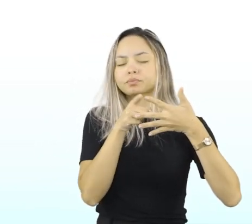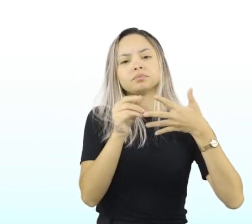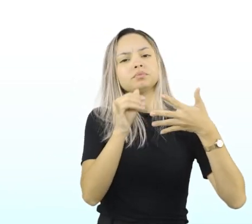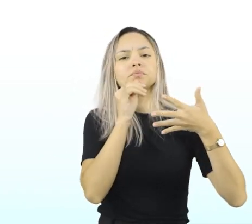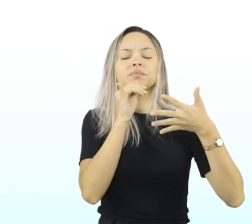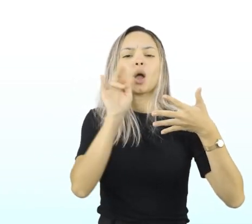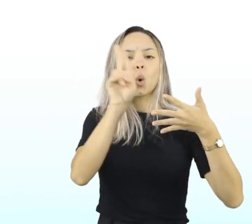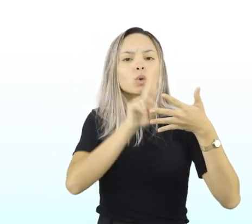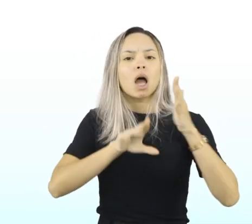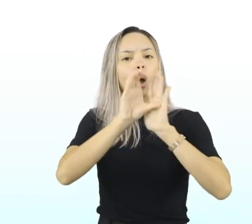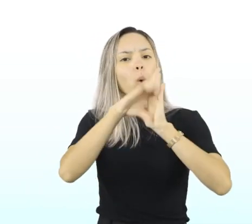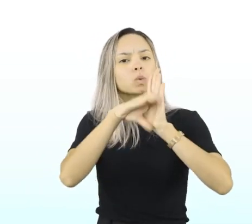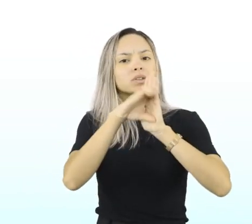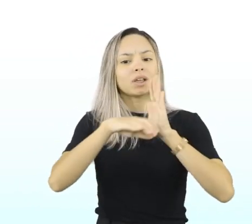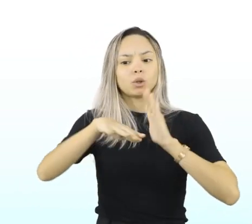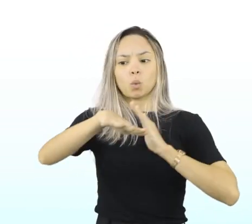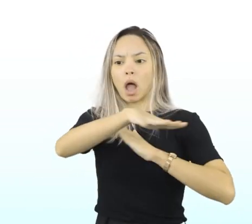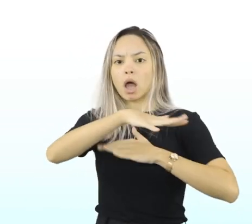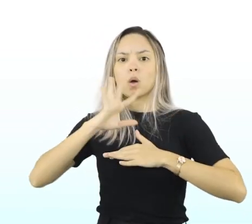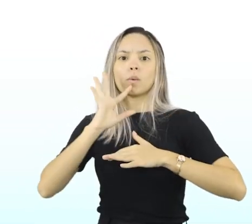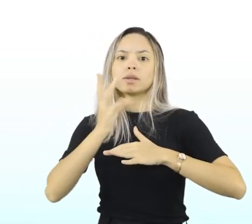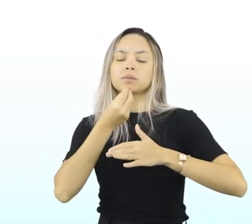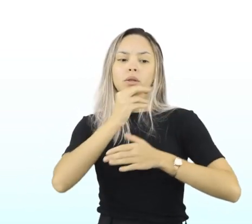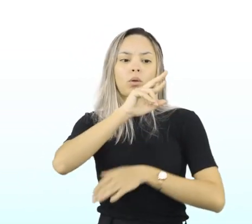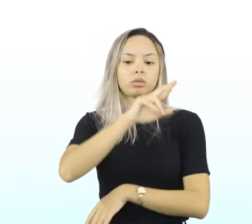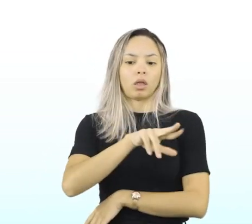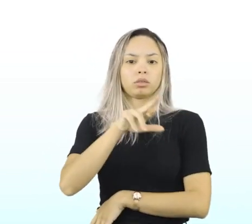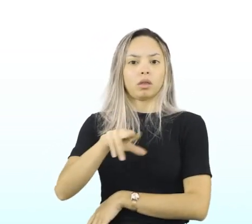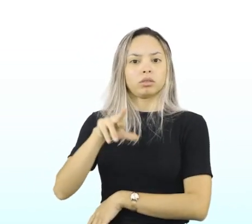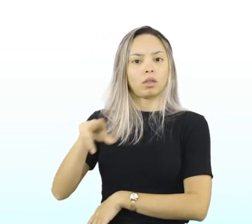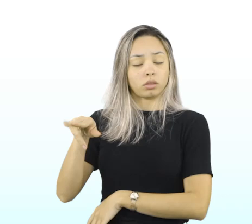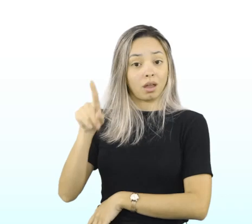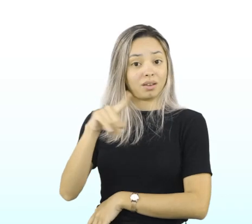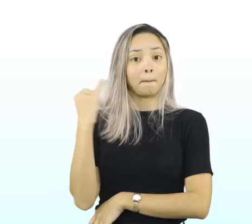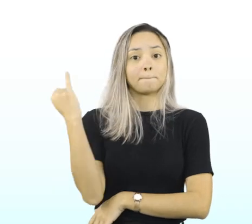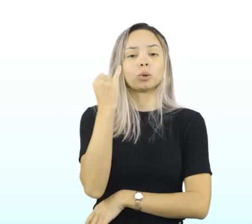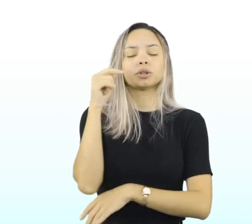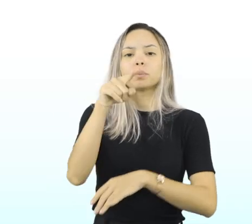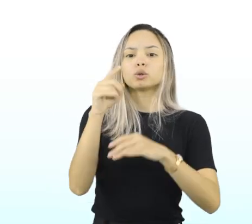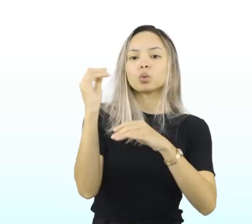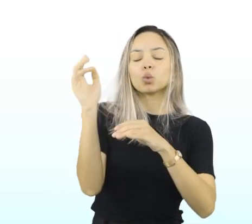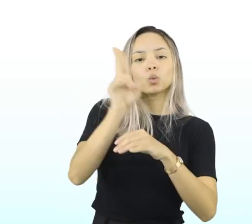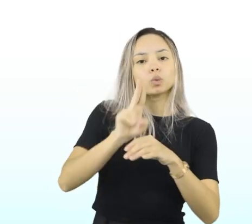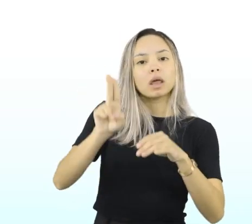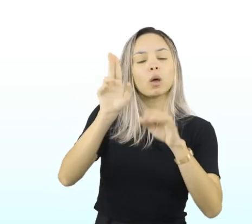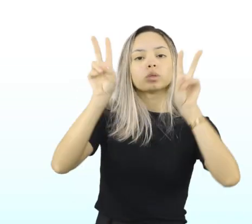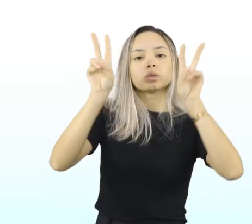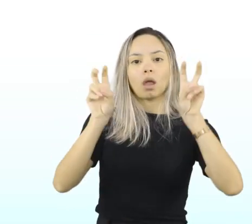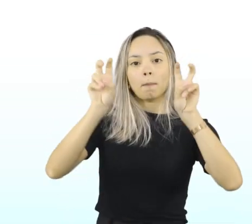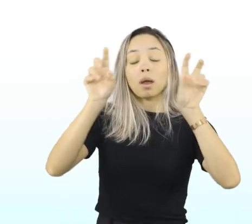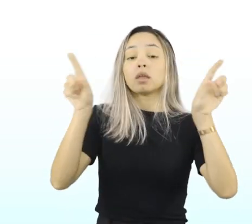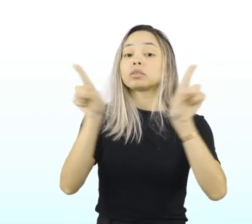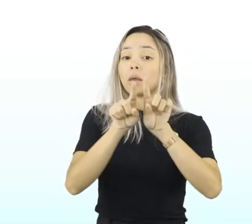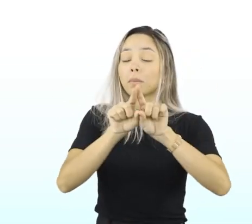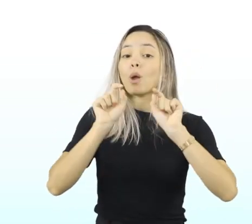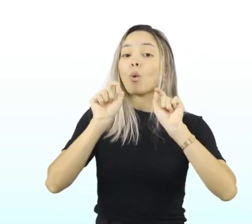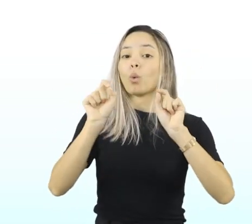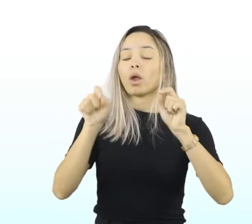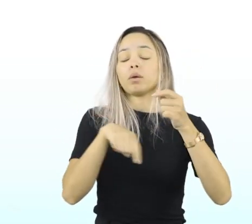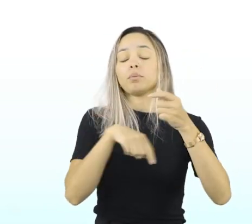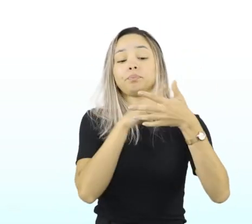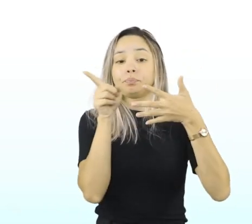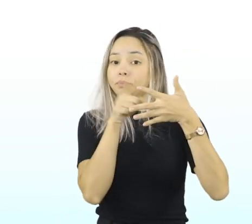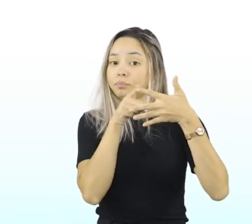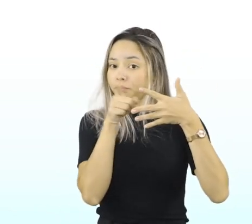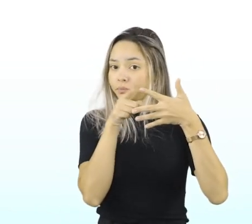Então, aplicar conceito de várias áreas do conhecimento. Então, isso aí vale muito para desenvolver o tema, né? Outra coisa,